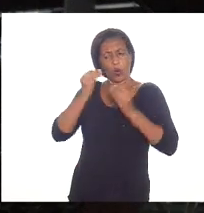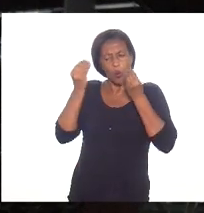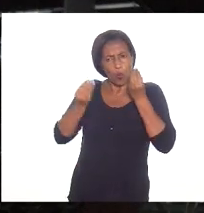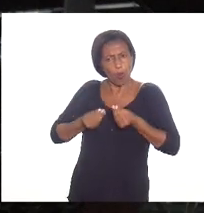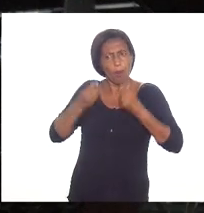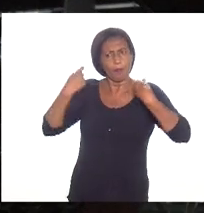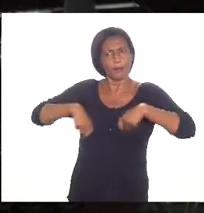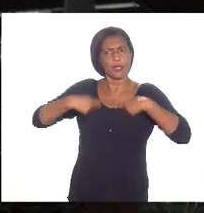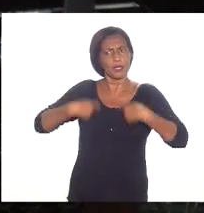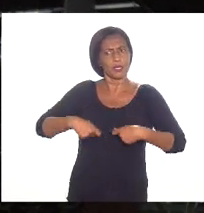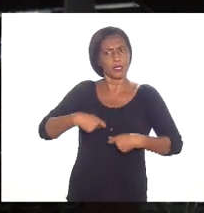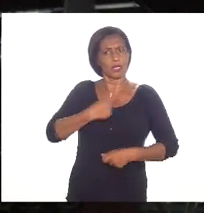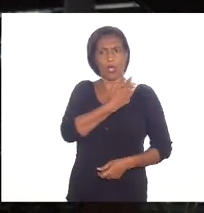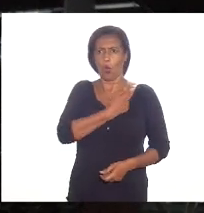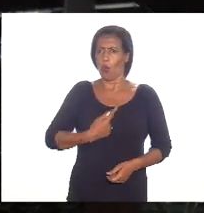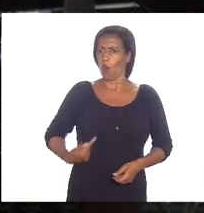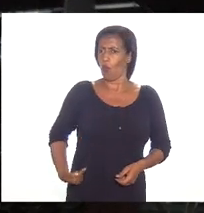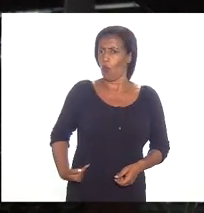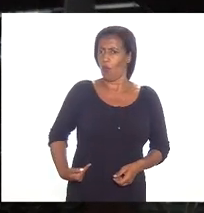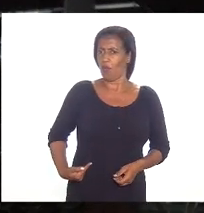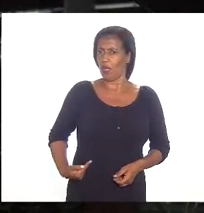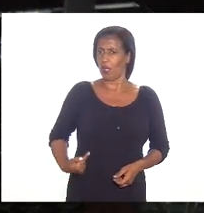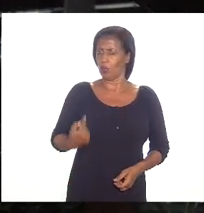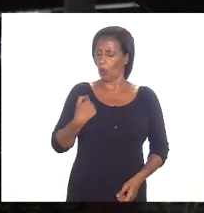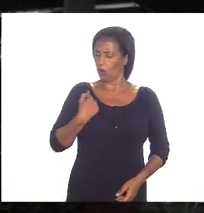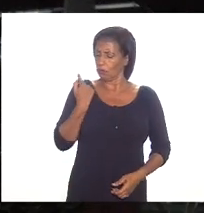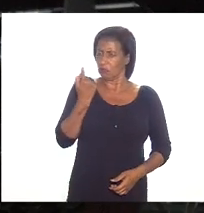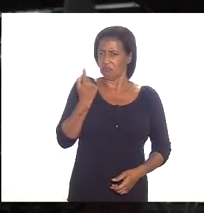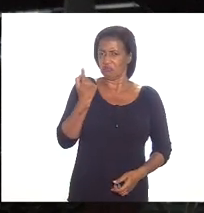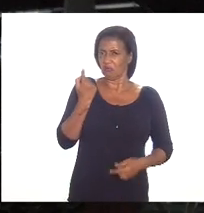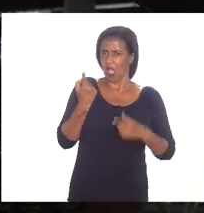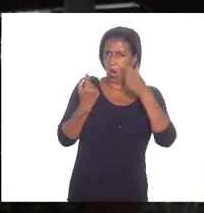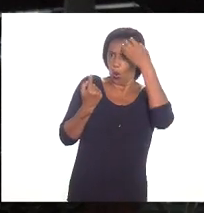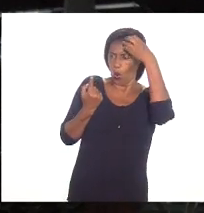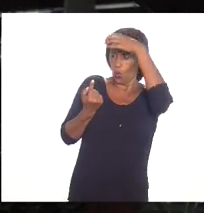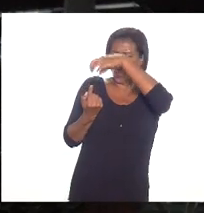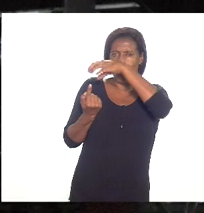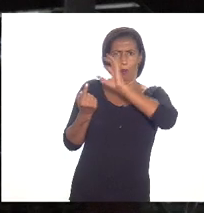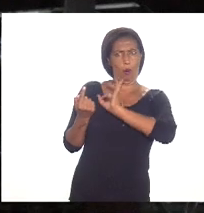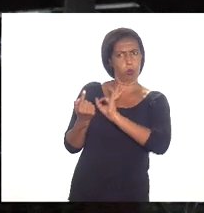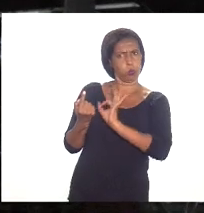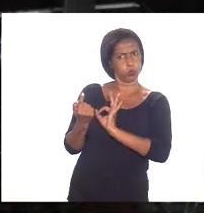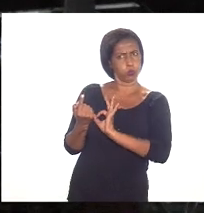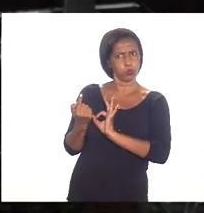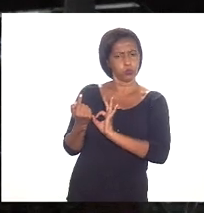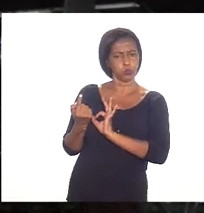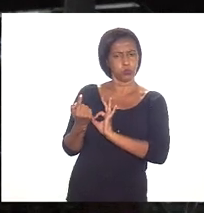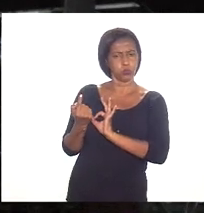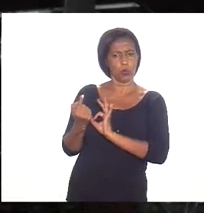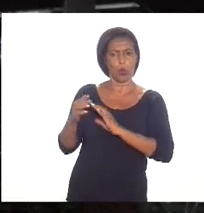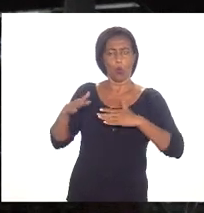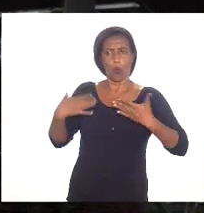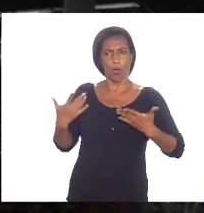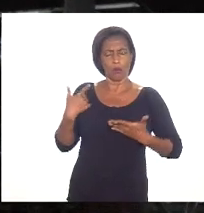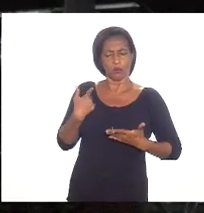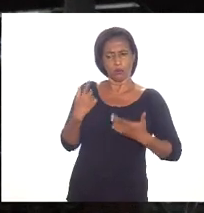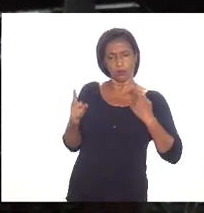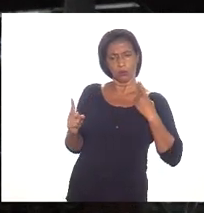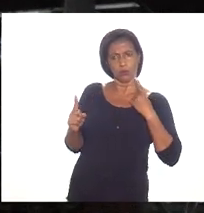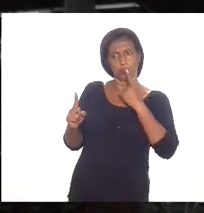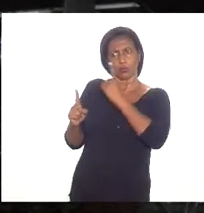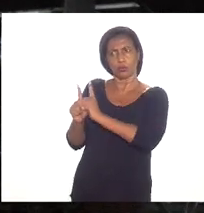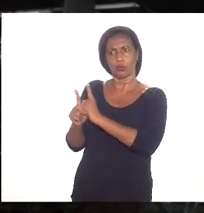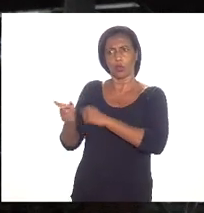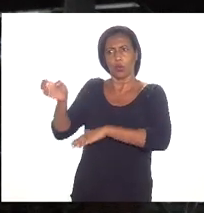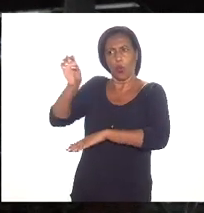O governador não está de ingênuo nisso. Quando, em março, eu descobri que o